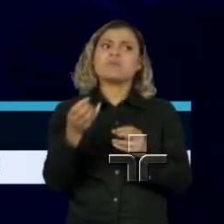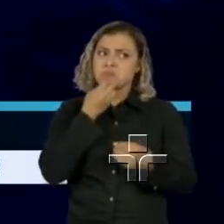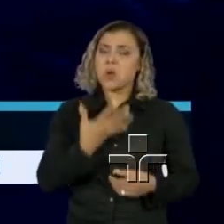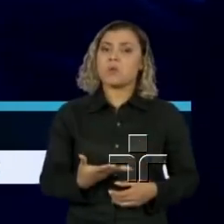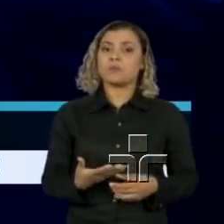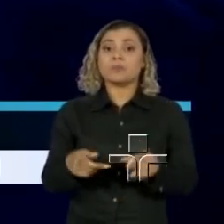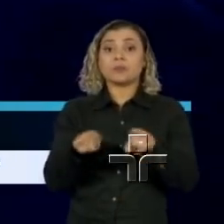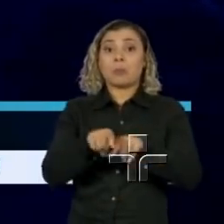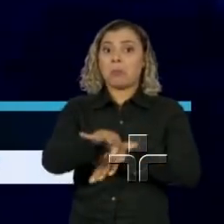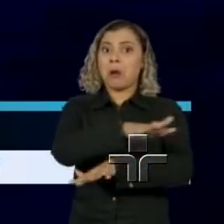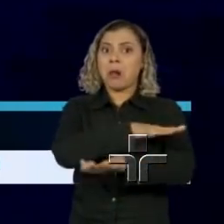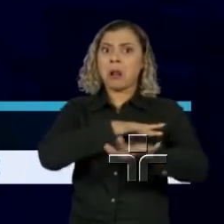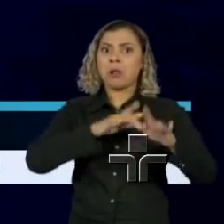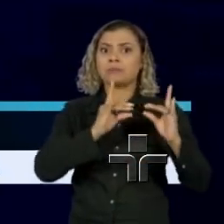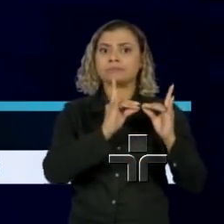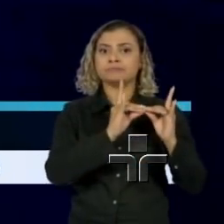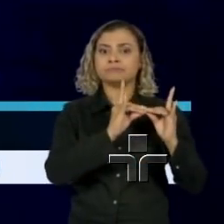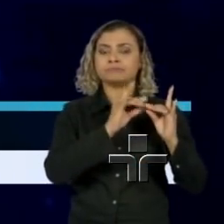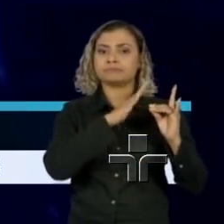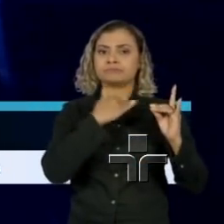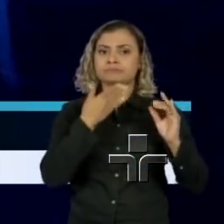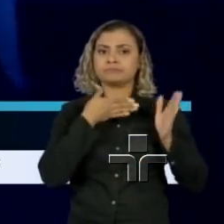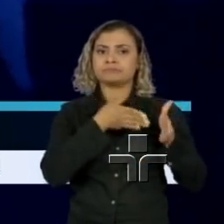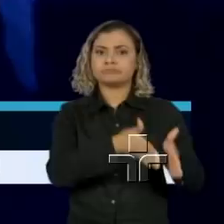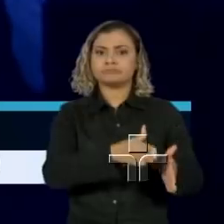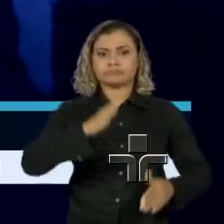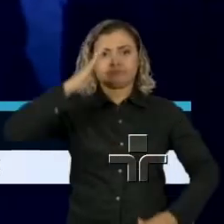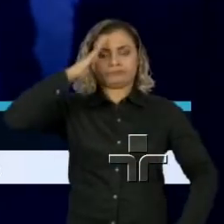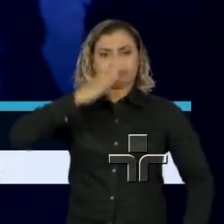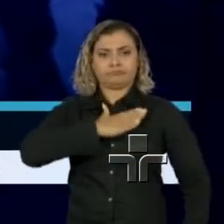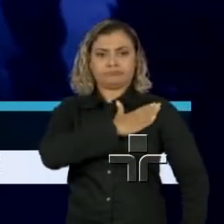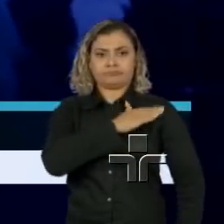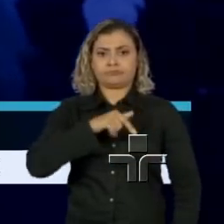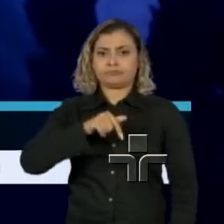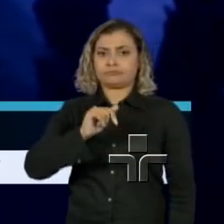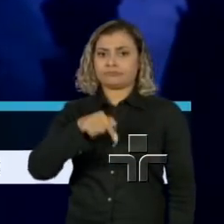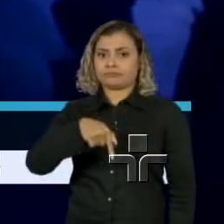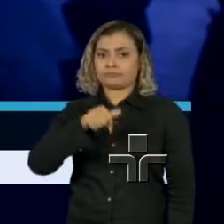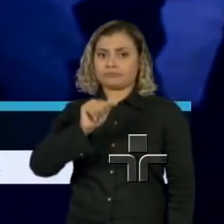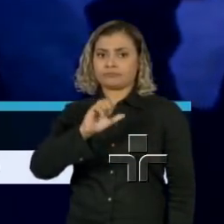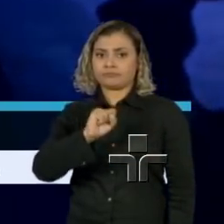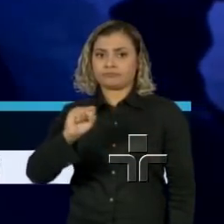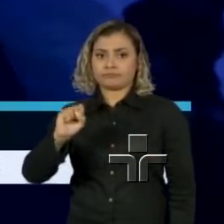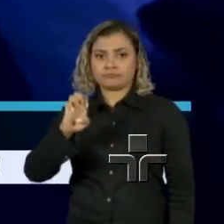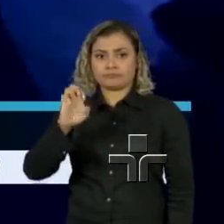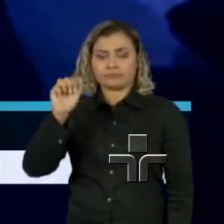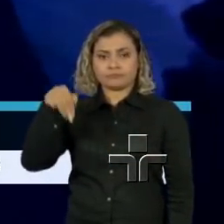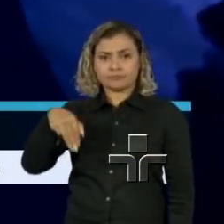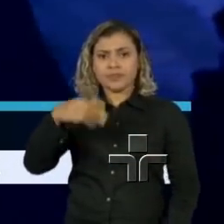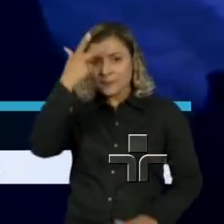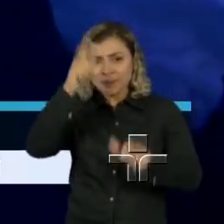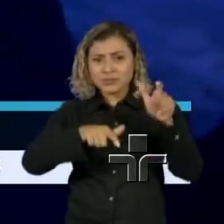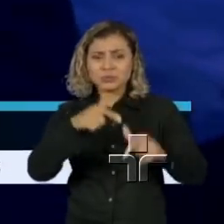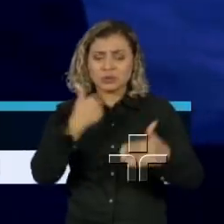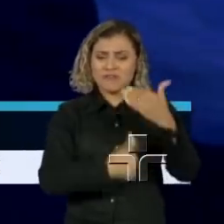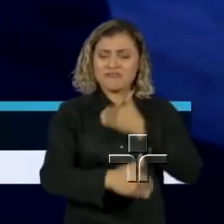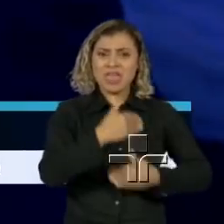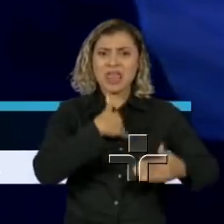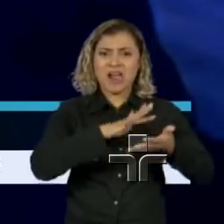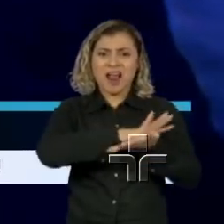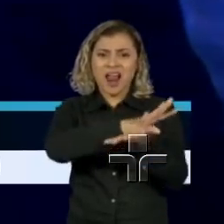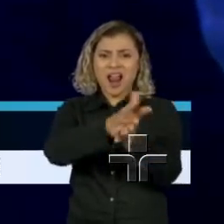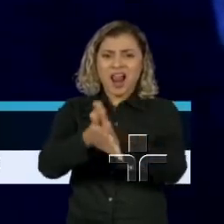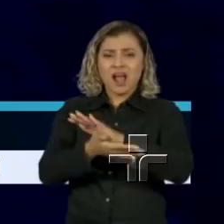tumulto no funeral de Qassem Soleimani deixou 56 mortos e mais de 200 feridos. Milhares de pessoas compareceram ao enterro do general